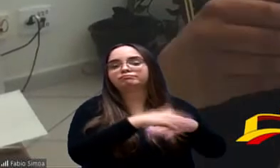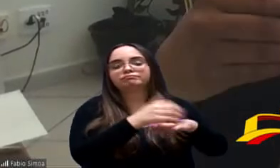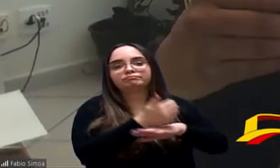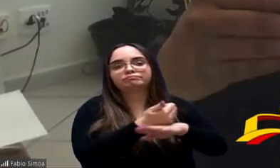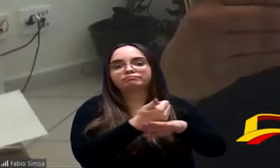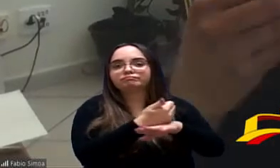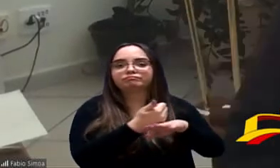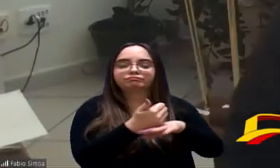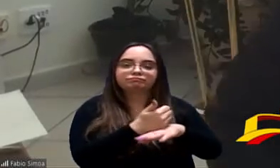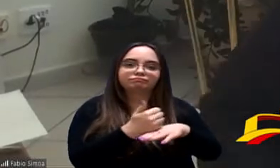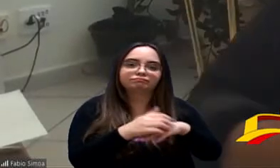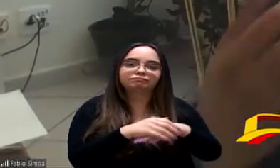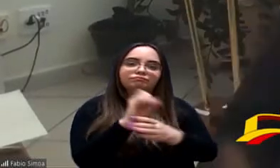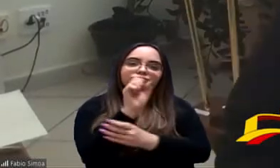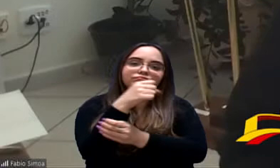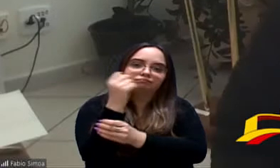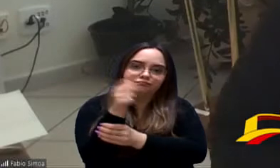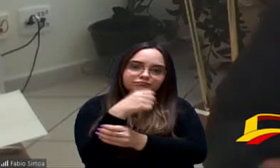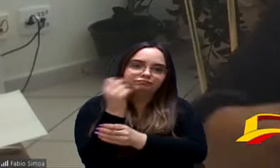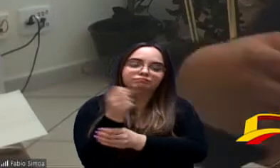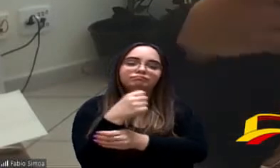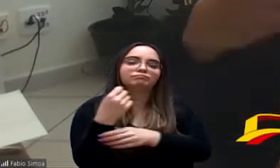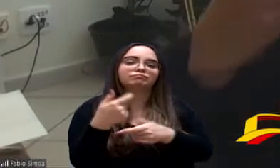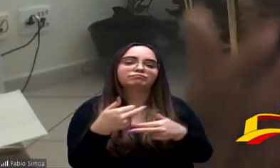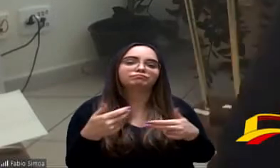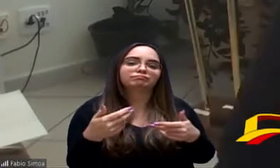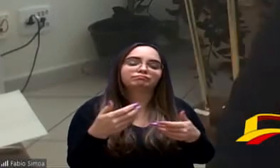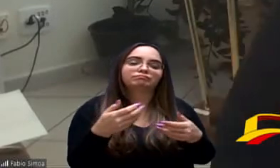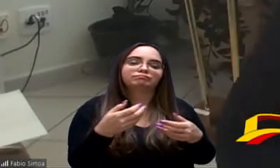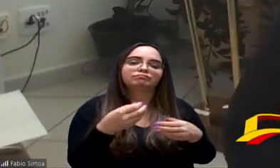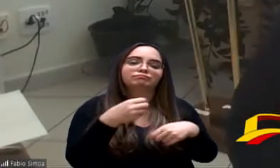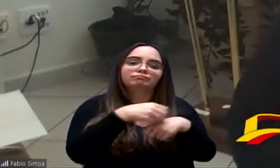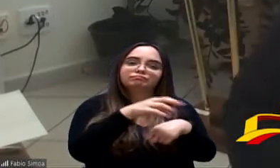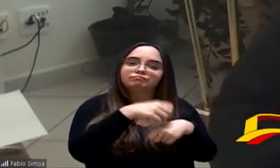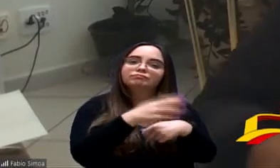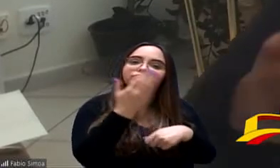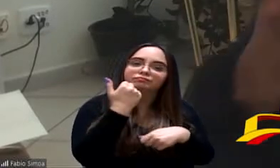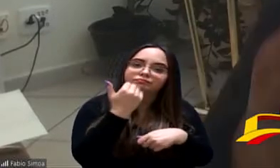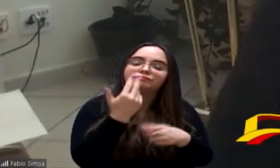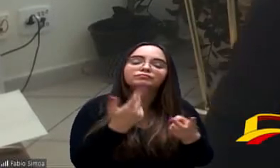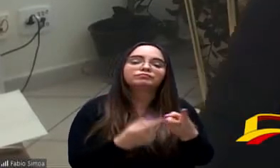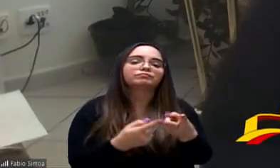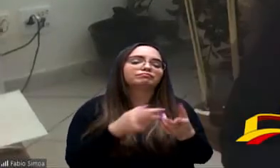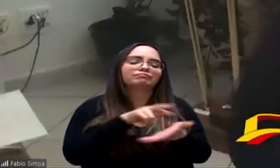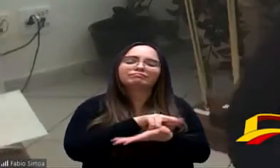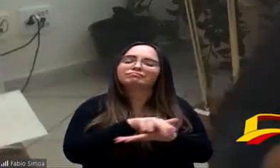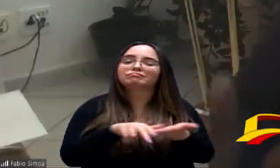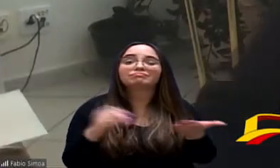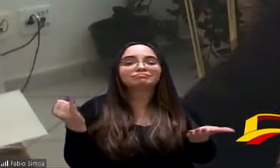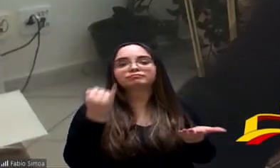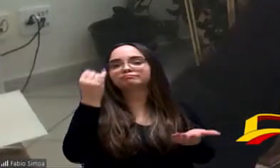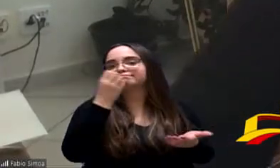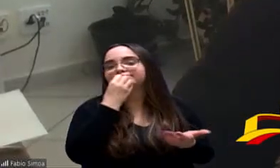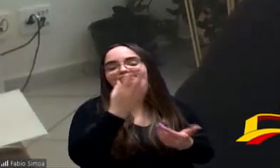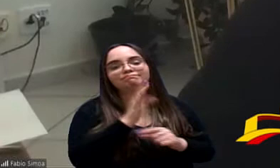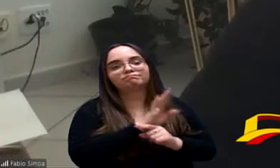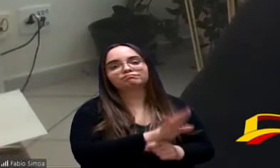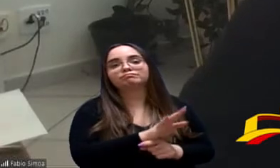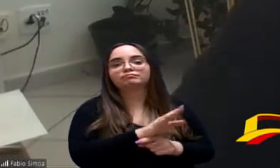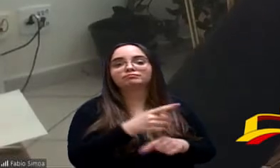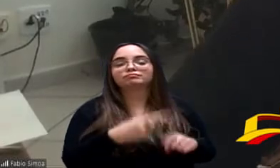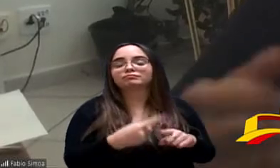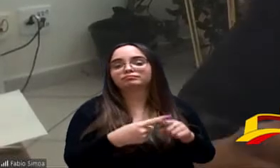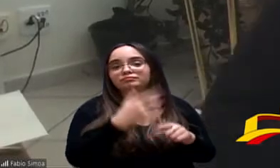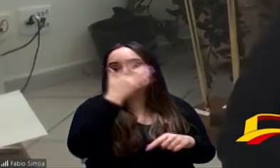de fisioterapia, terapia ocupacional, orientação nutricional, isso é de extrema importância no momento que a